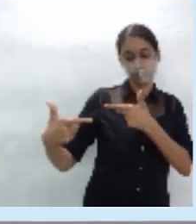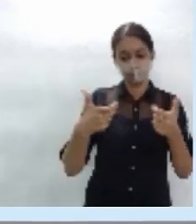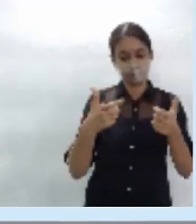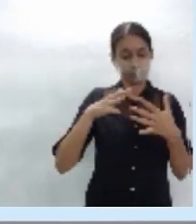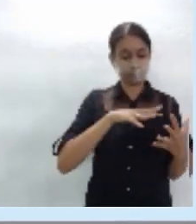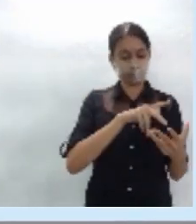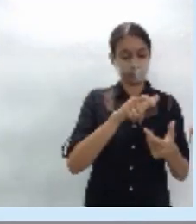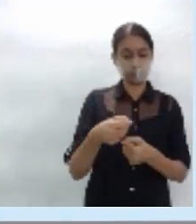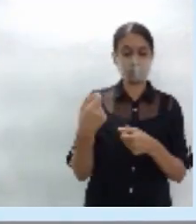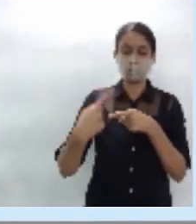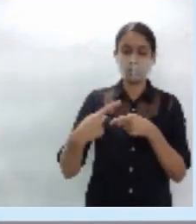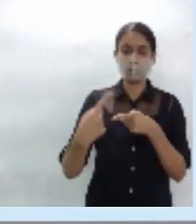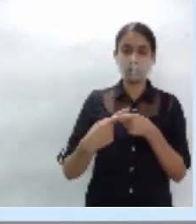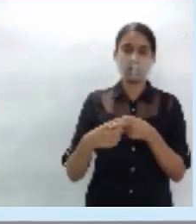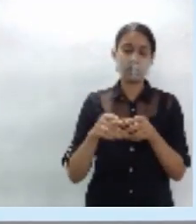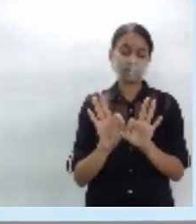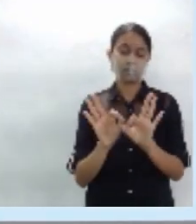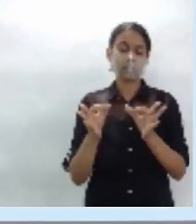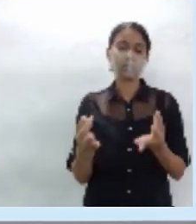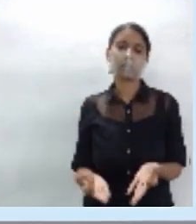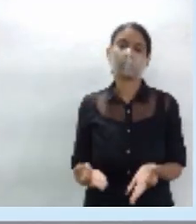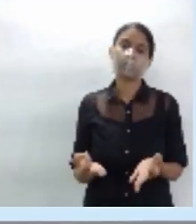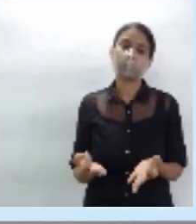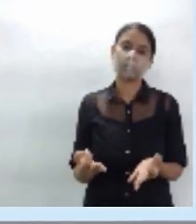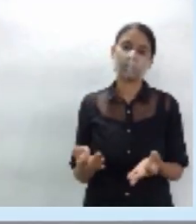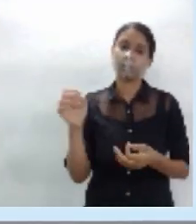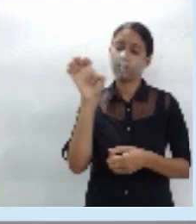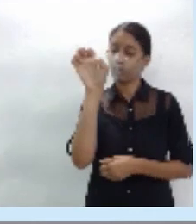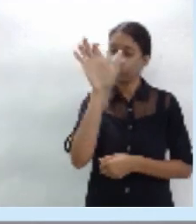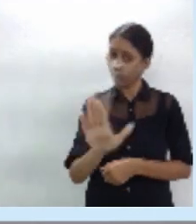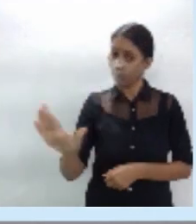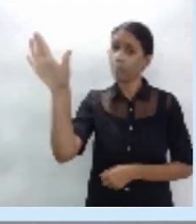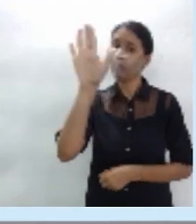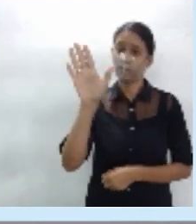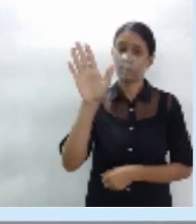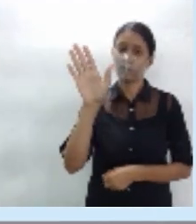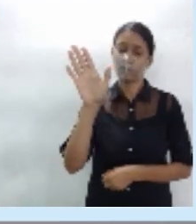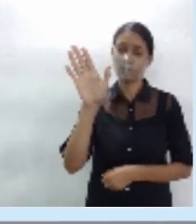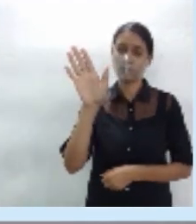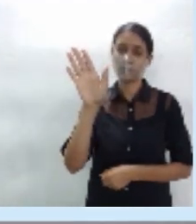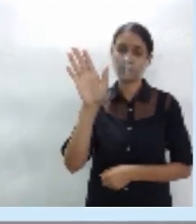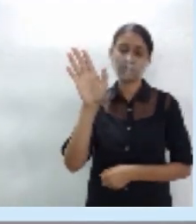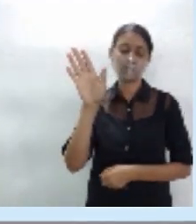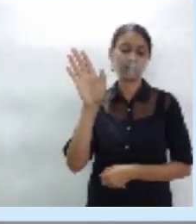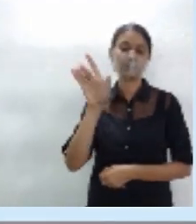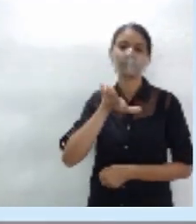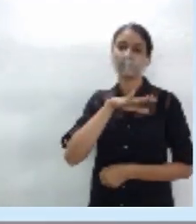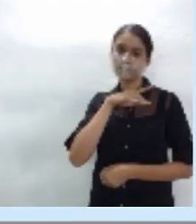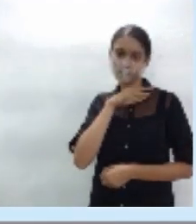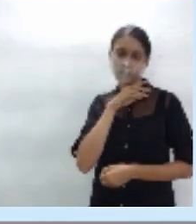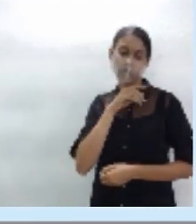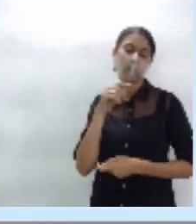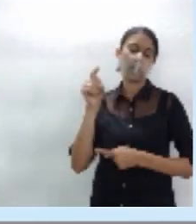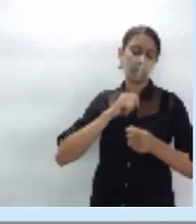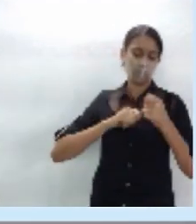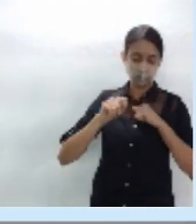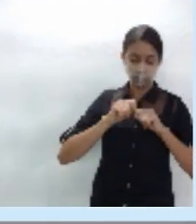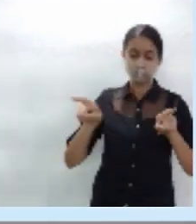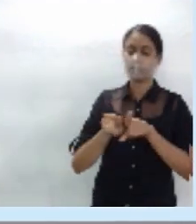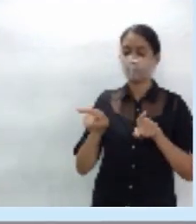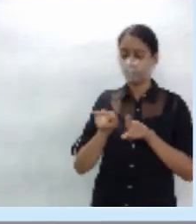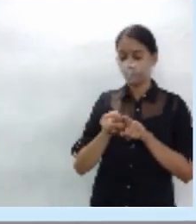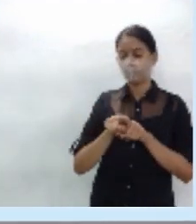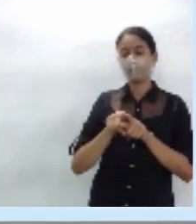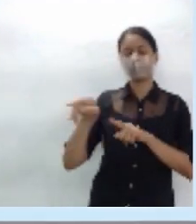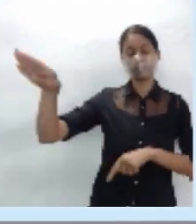Porque simplesmente a Europa estava destruída economicamente,